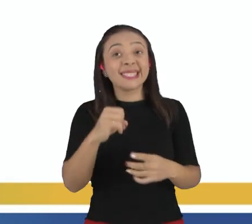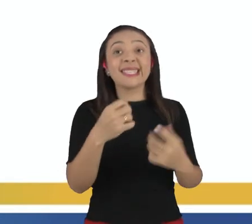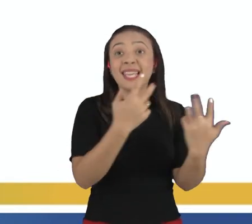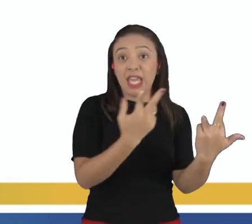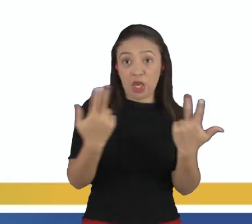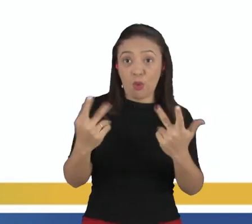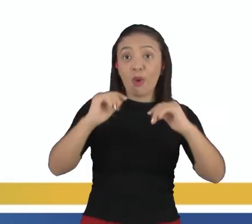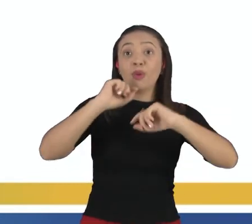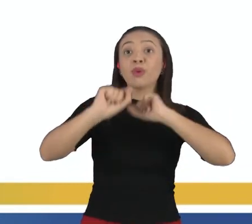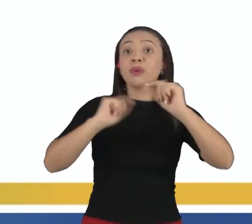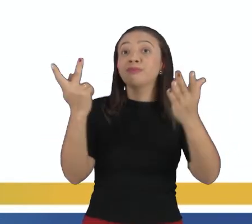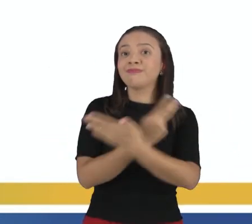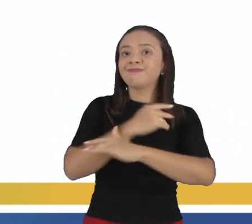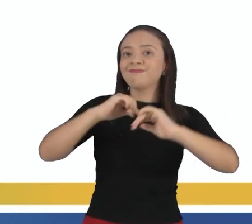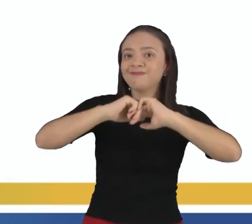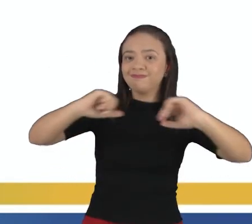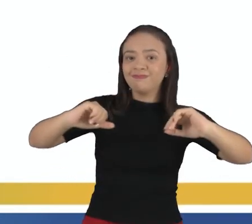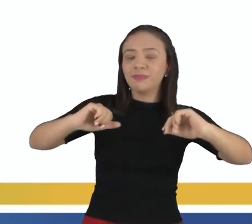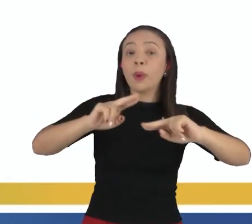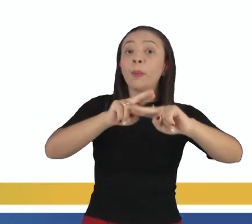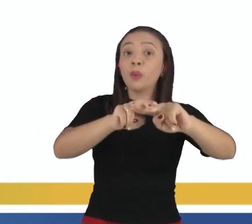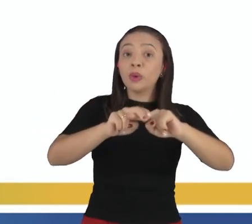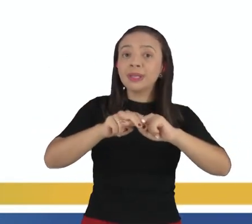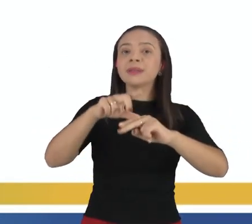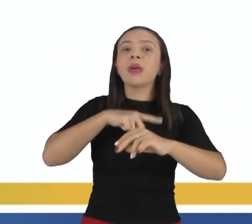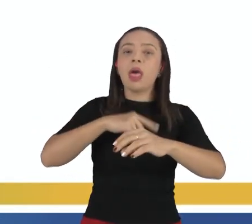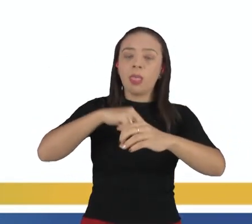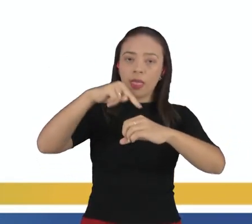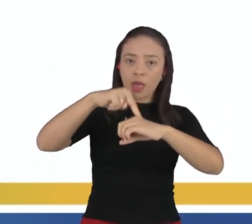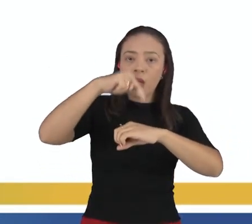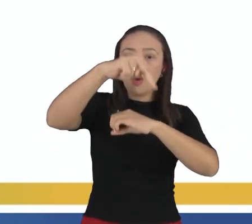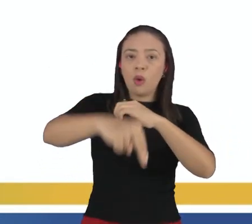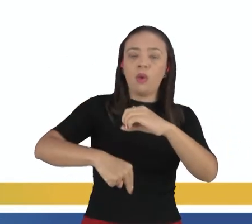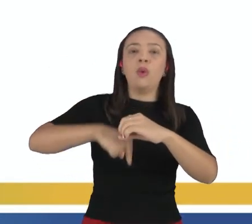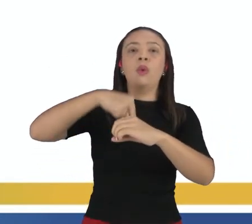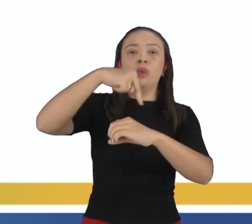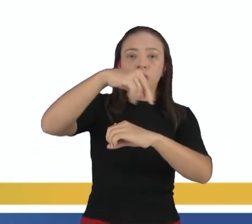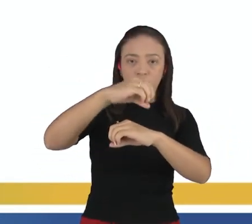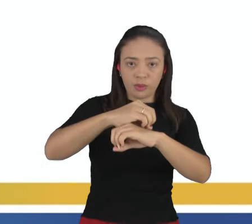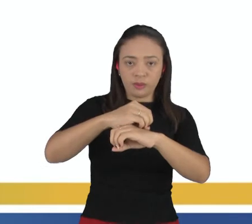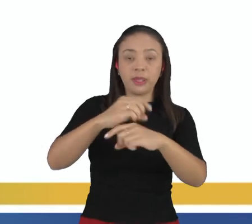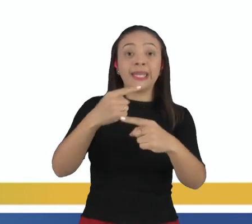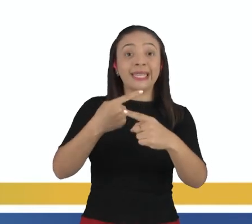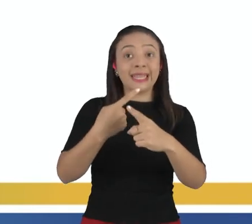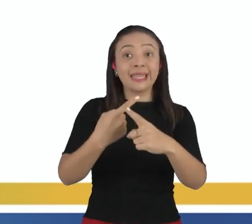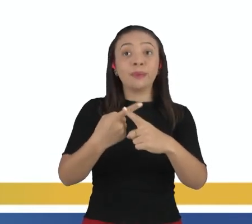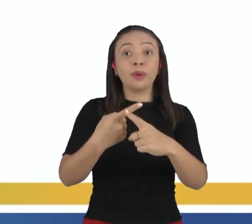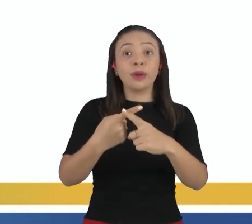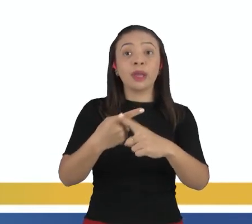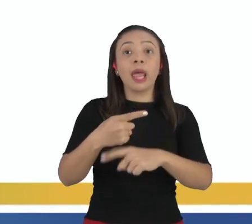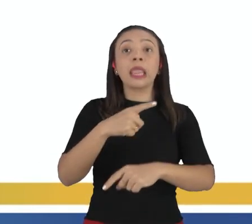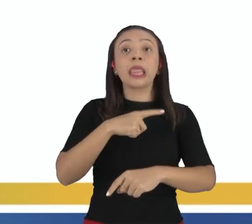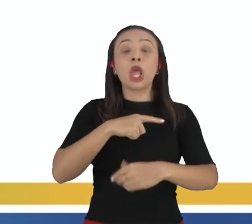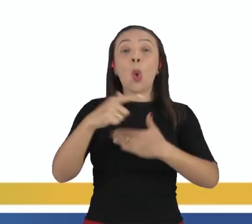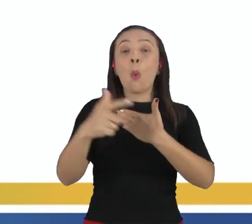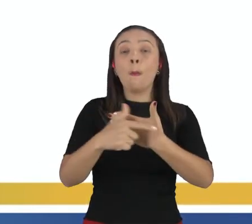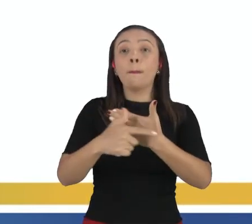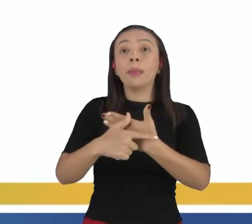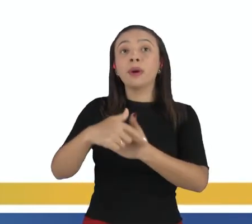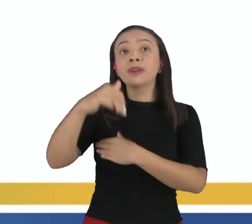se repelem. Então, os nêutrons viriam com esse objetivo de